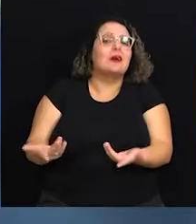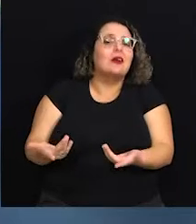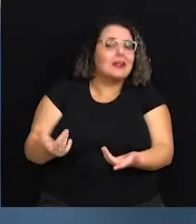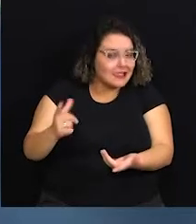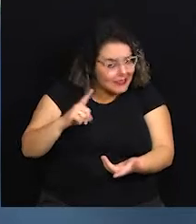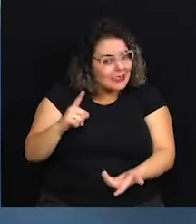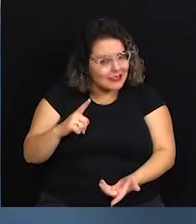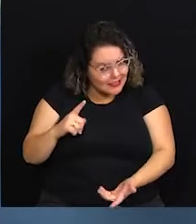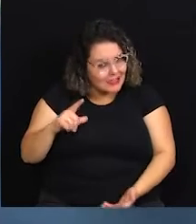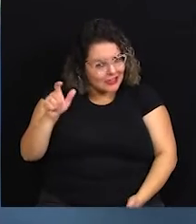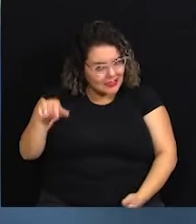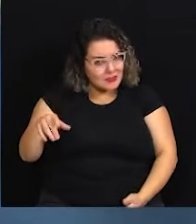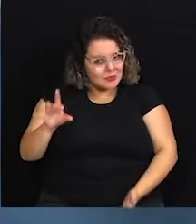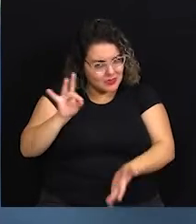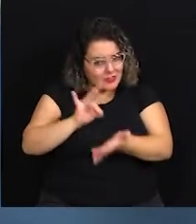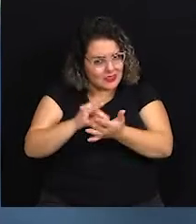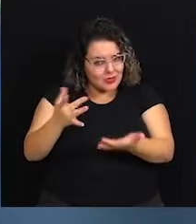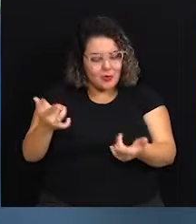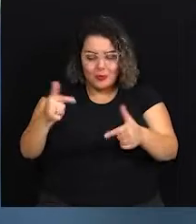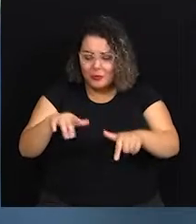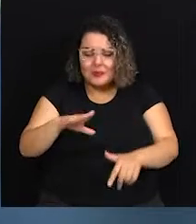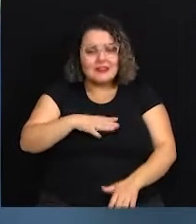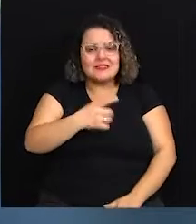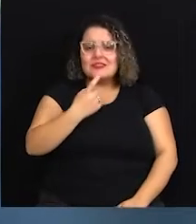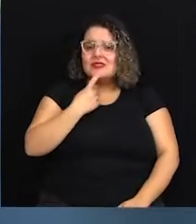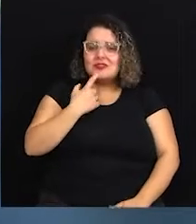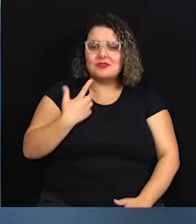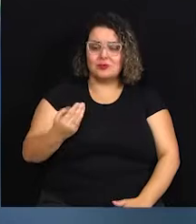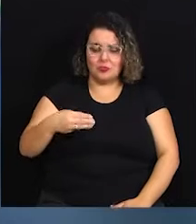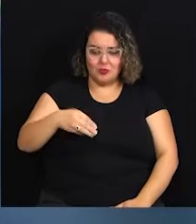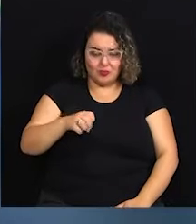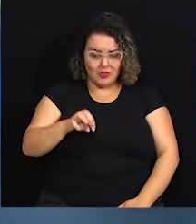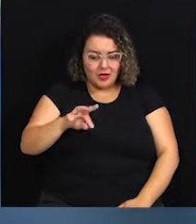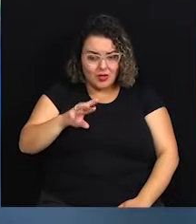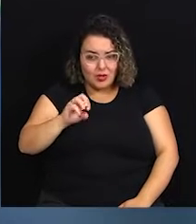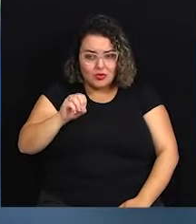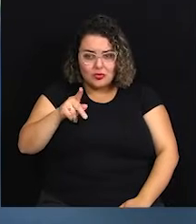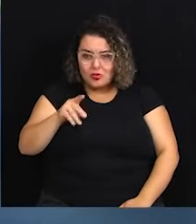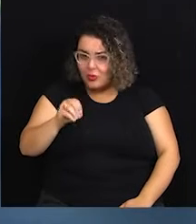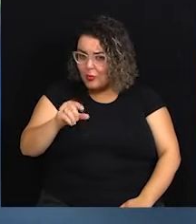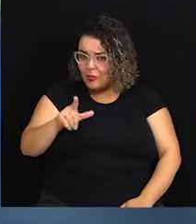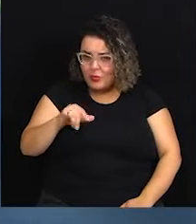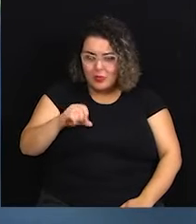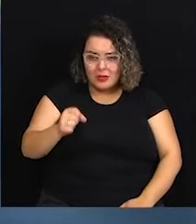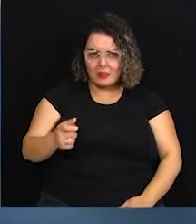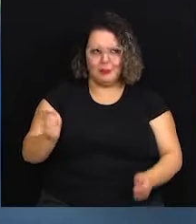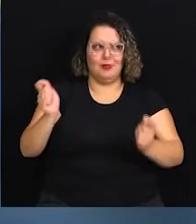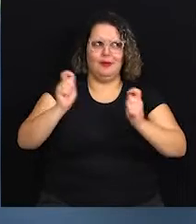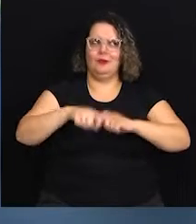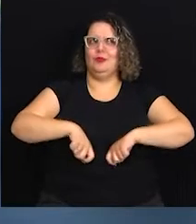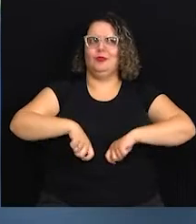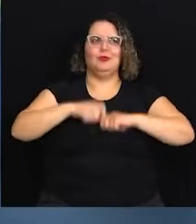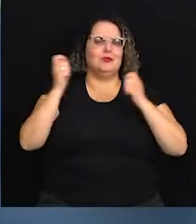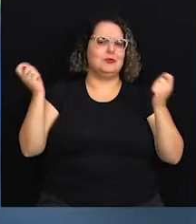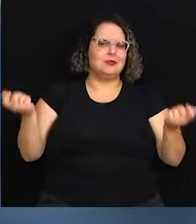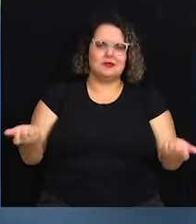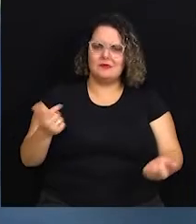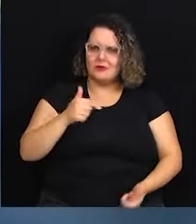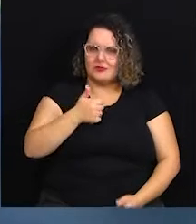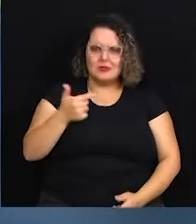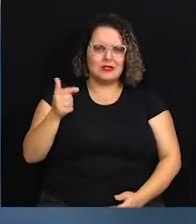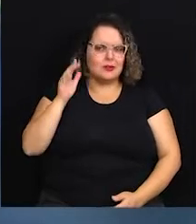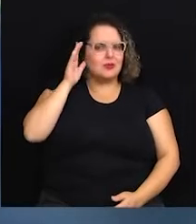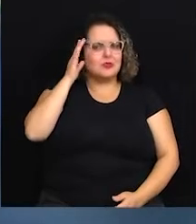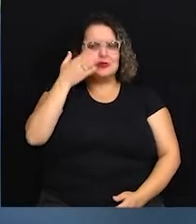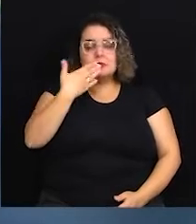essa pessoa mesmo, onde está em Campinas? Campinas é uma metrópole, né? Eu falei, impossível não ter o surdo cego.